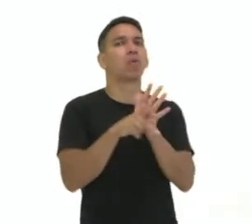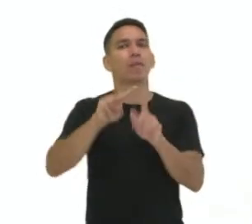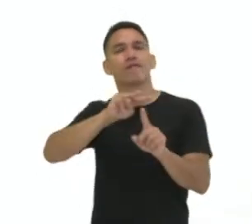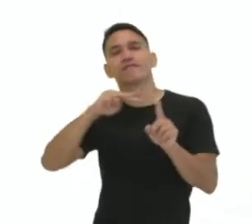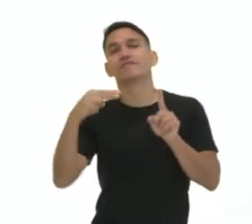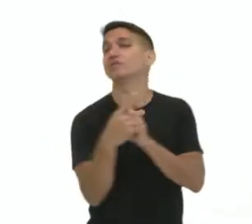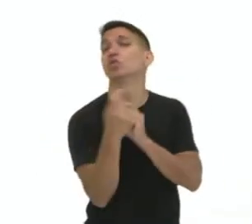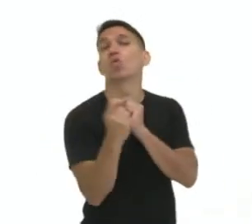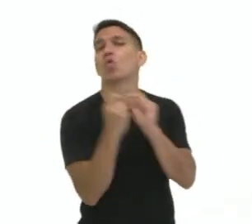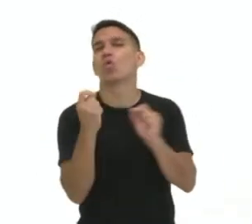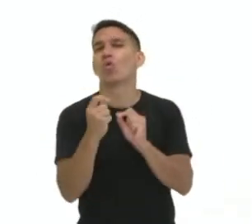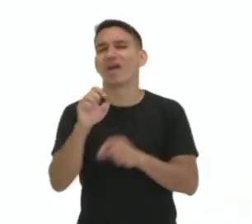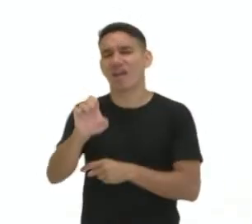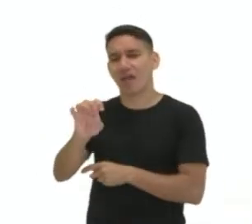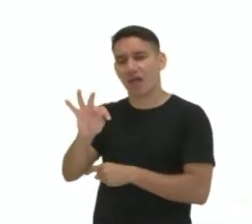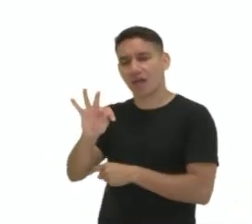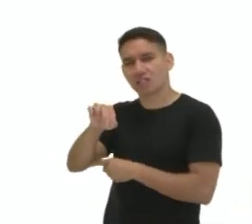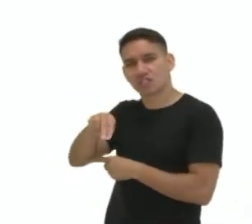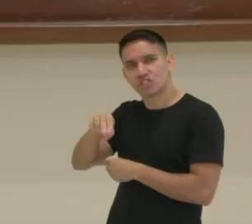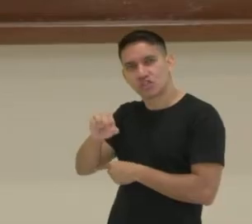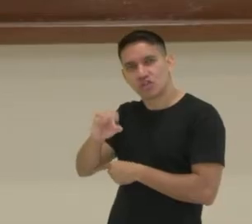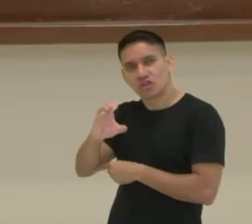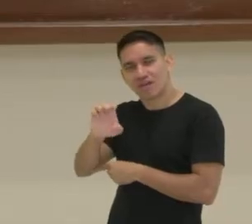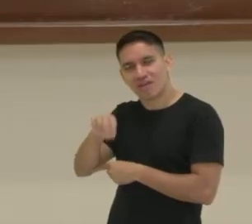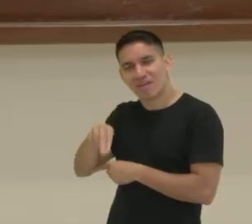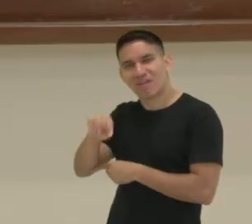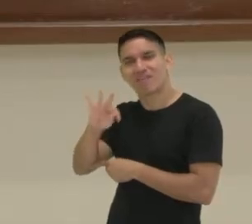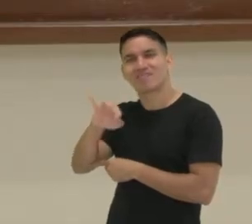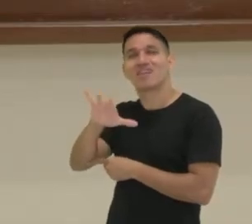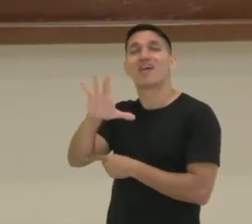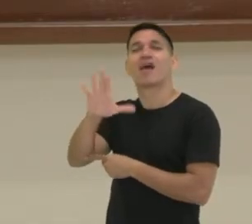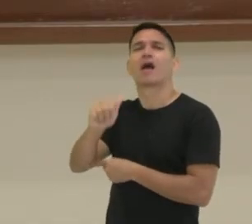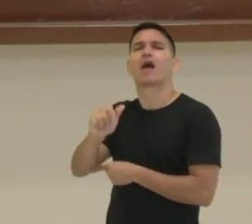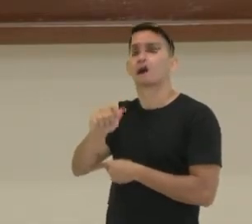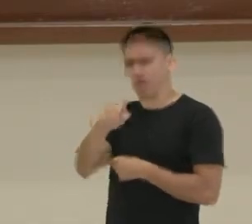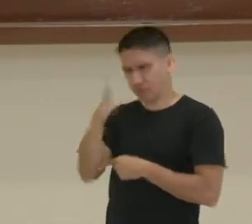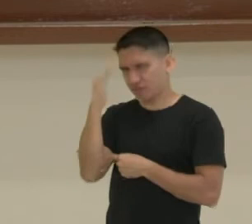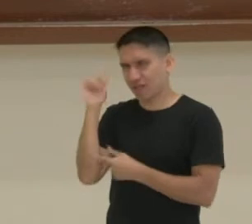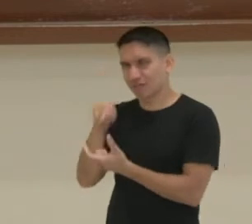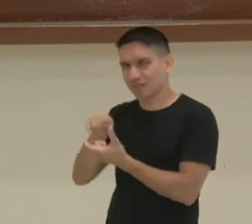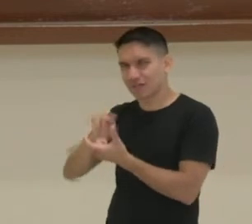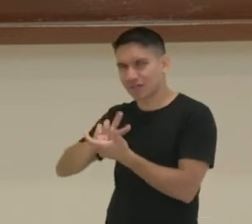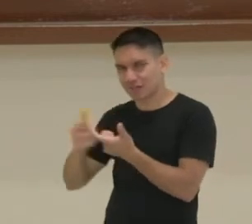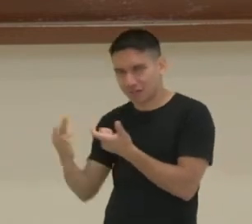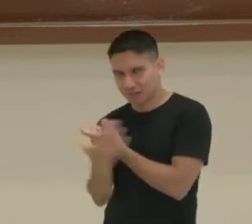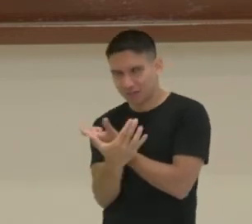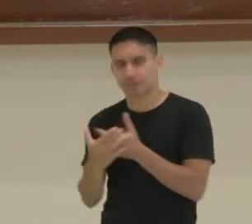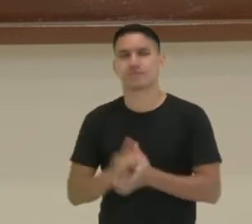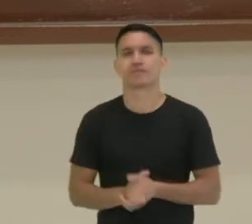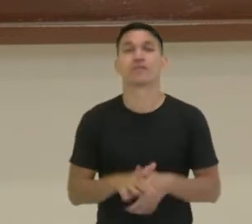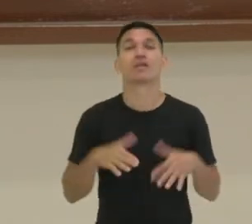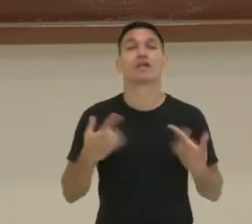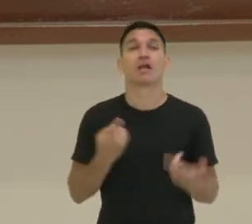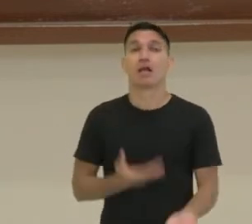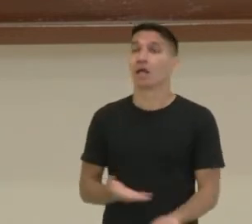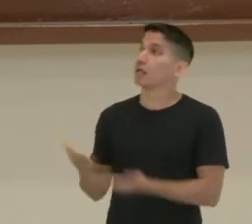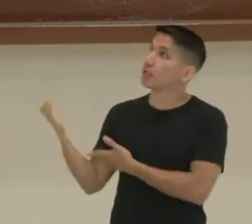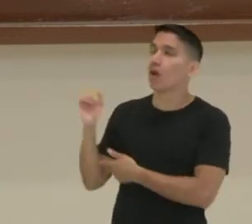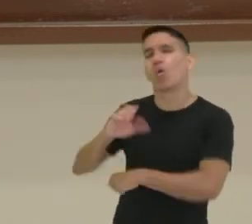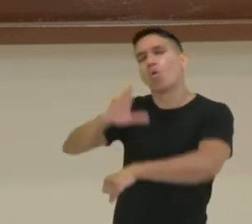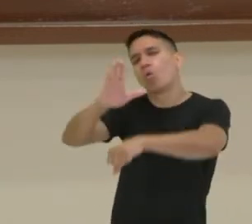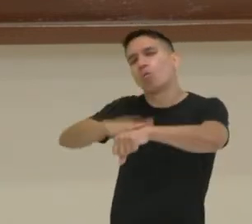etnocêntrica. Você sabe o que é o etnocentrismo? Vamos ver. O etnocentrismo é